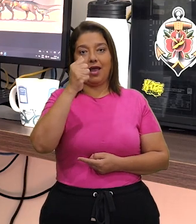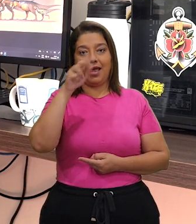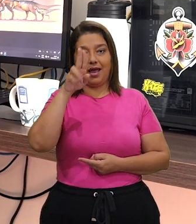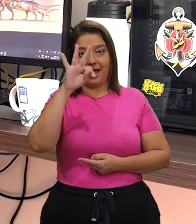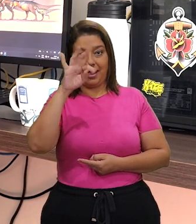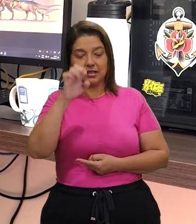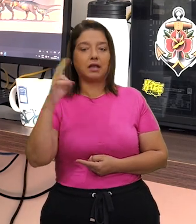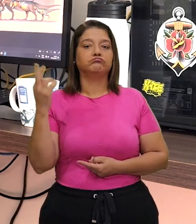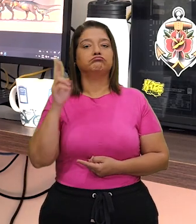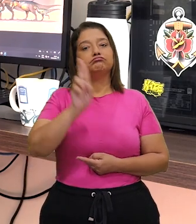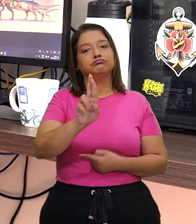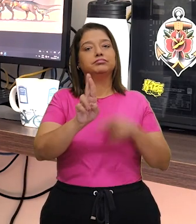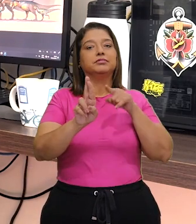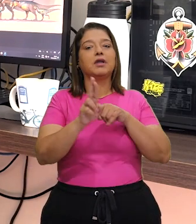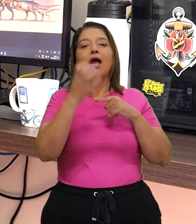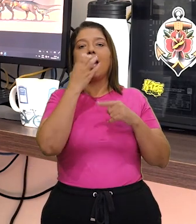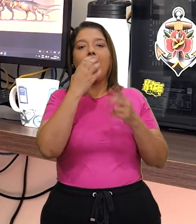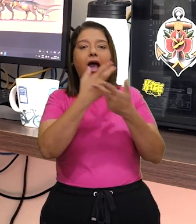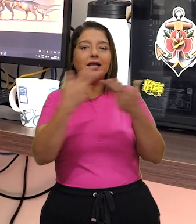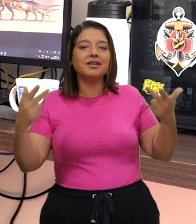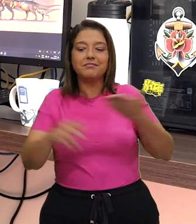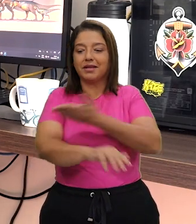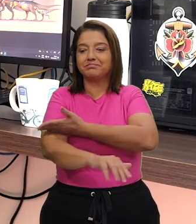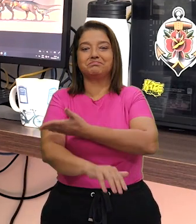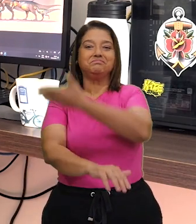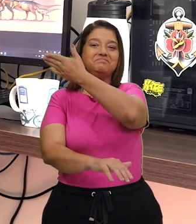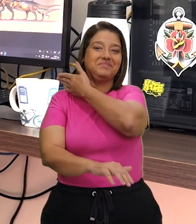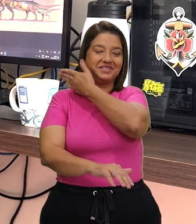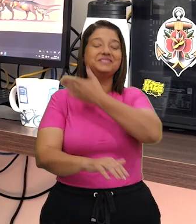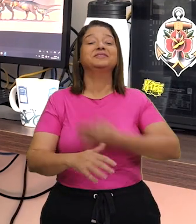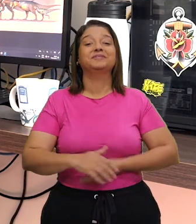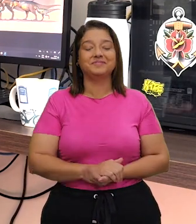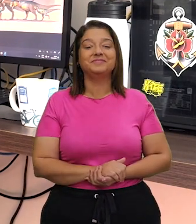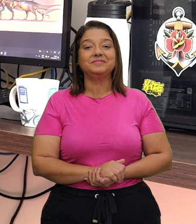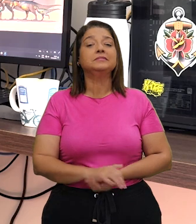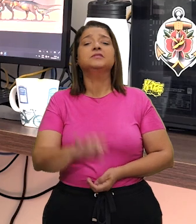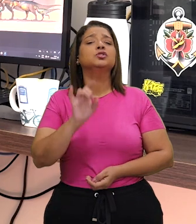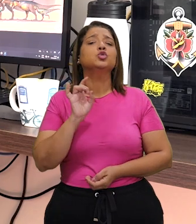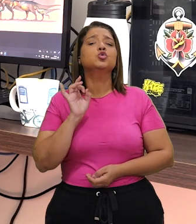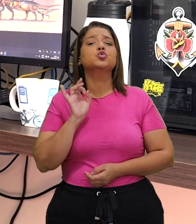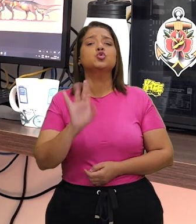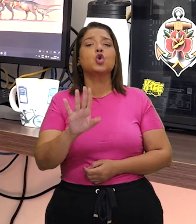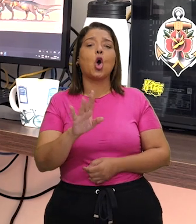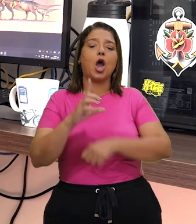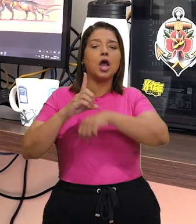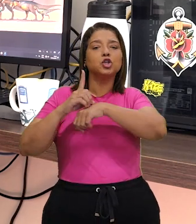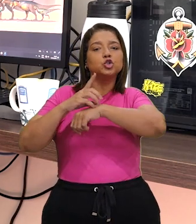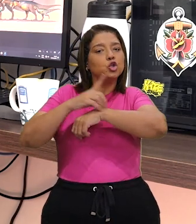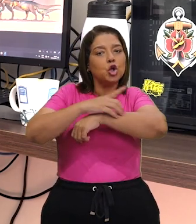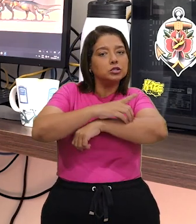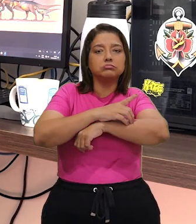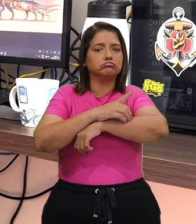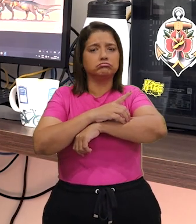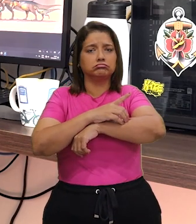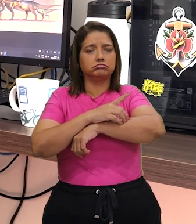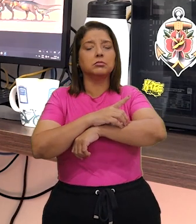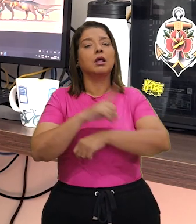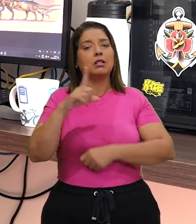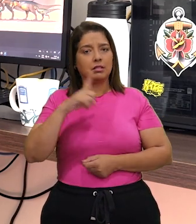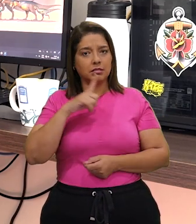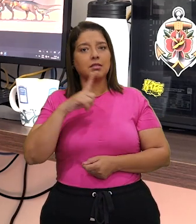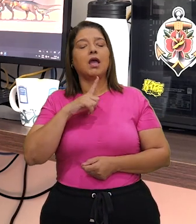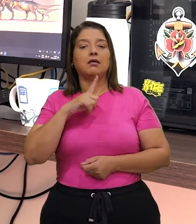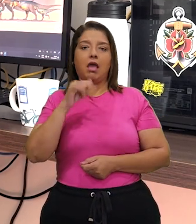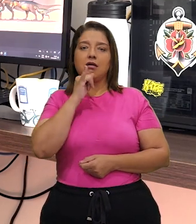a representação dos animais pré-históricos não se consiste somente em dinossauros né embora esses sejam os